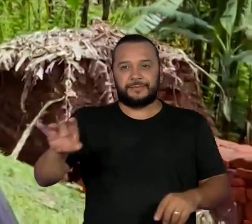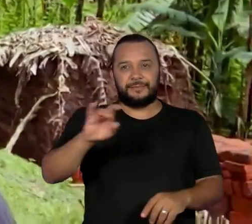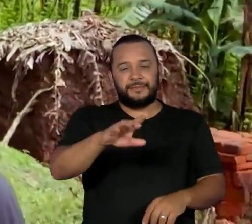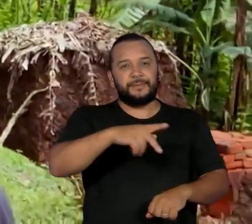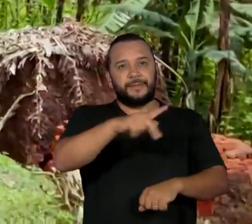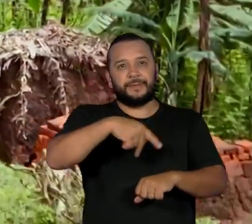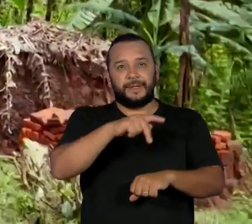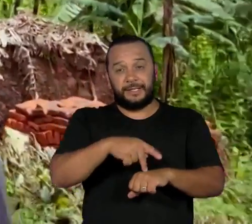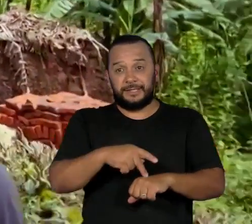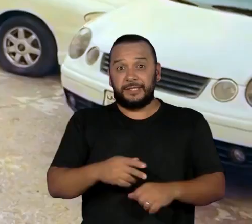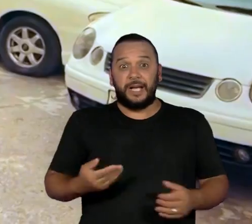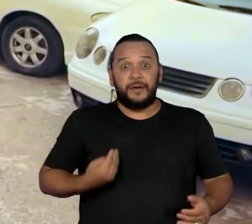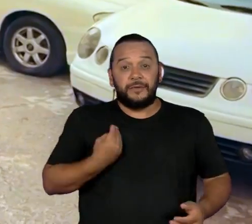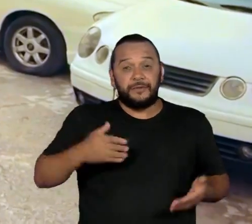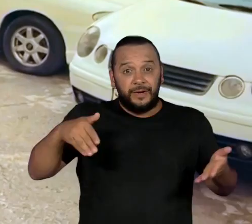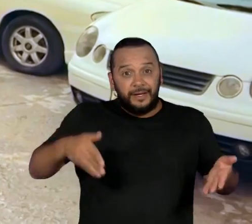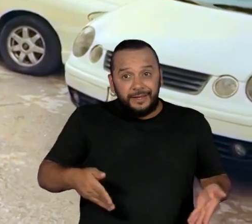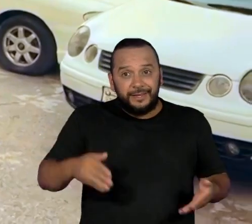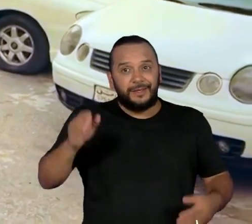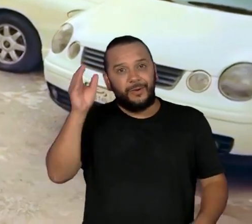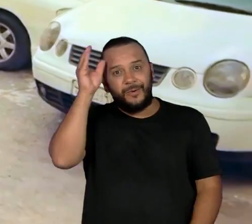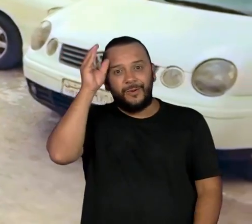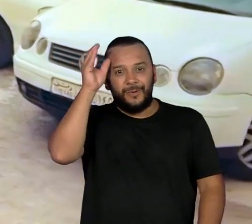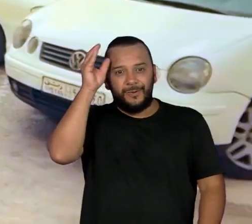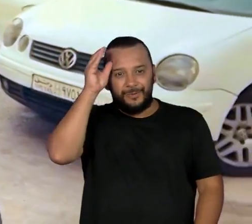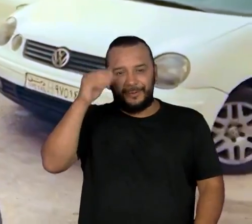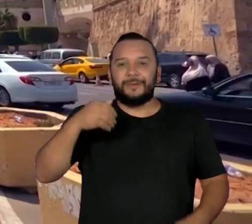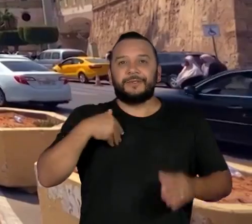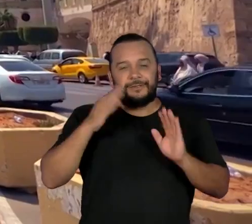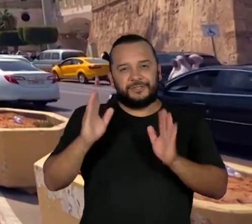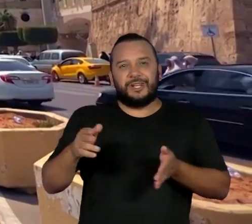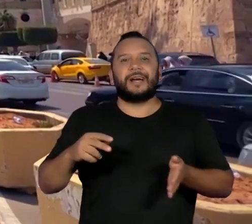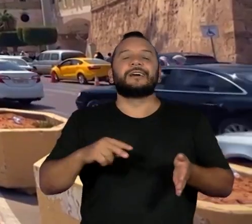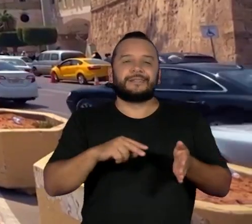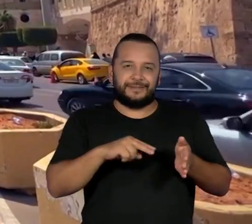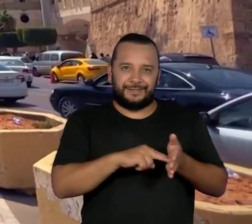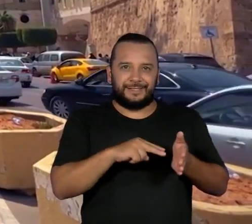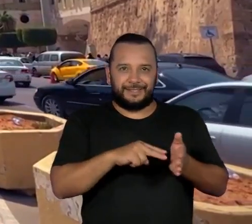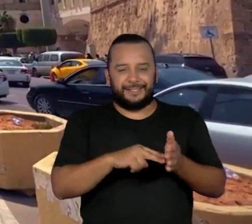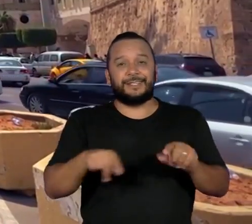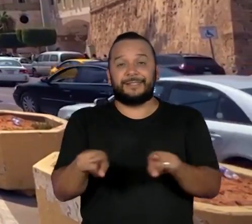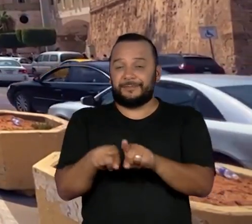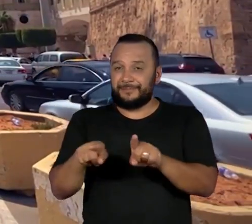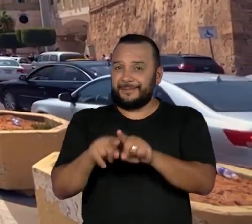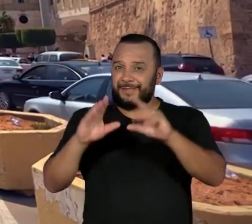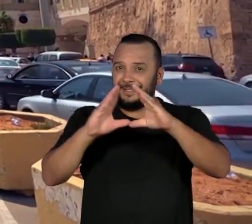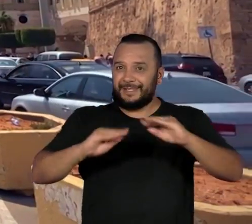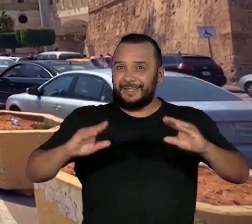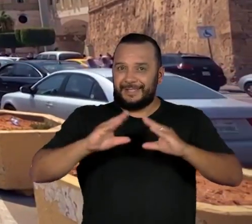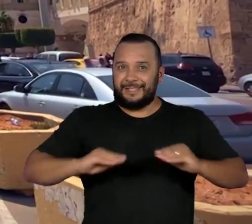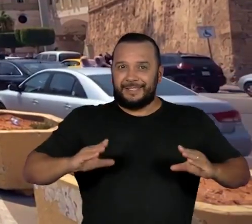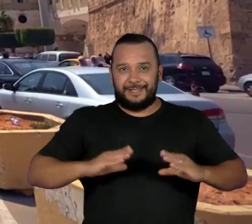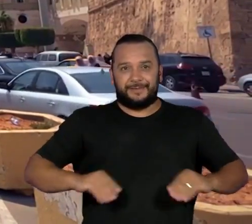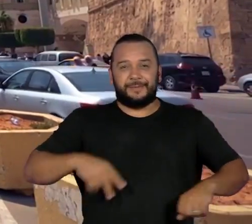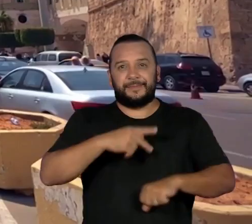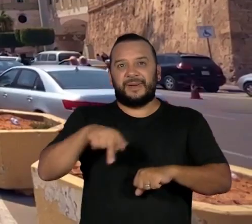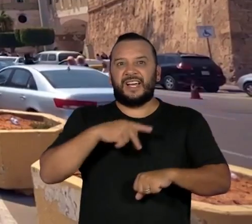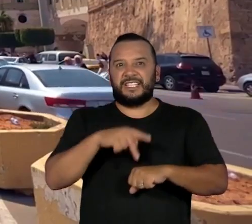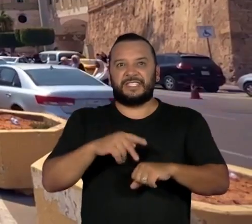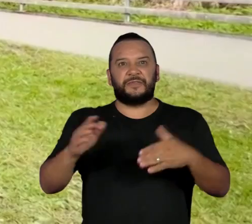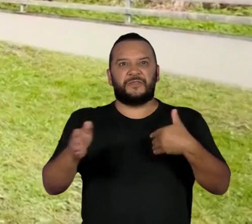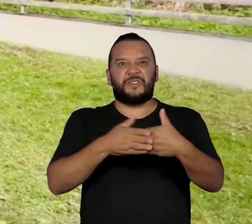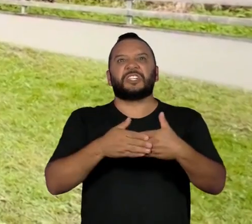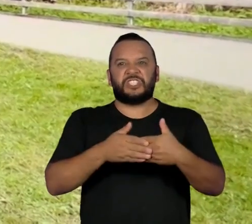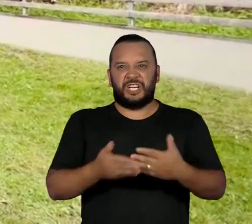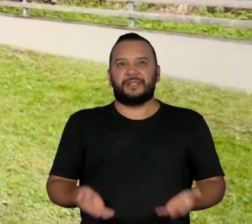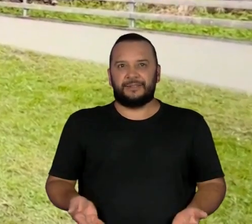República Democrata do Congo, direto de Damasco, na Síria. Estou direto da Líbia, um dos países mais fechados do